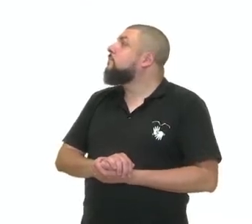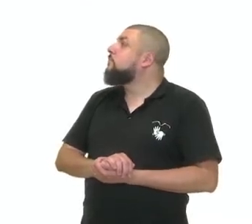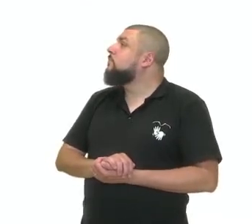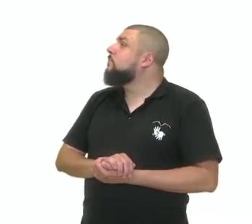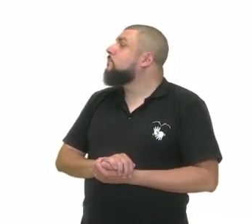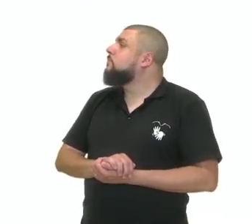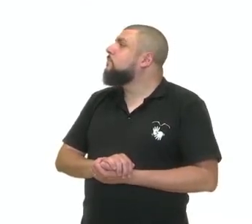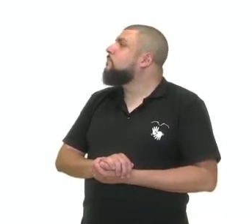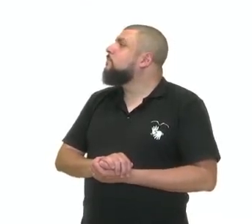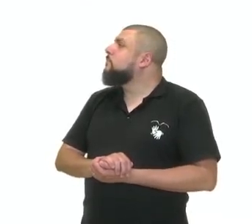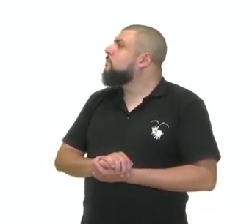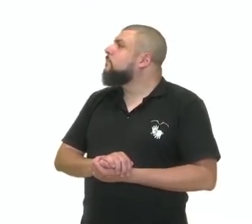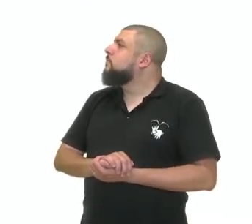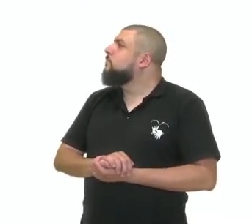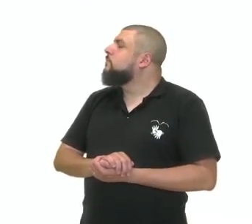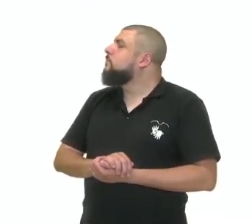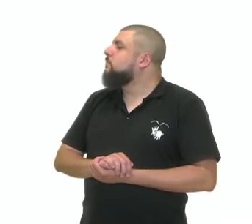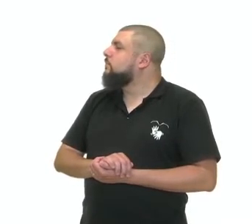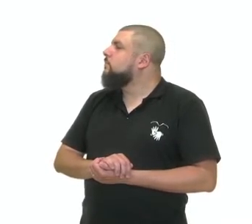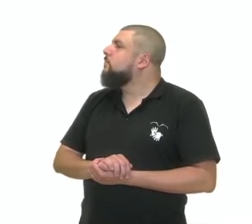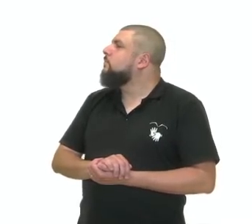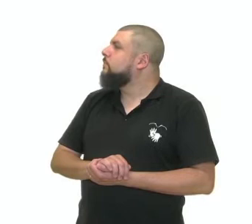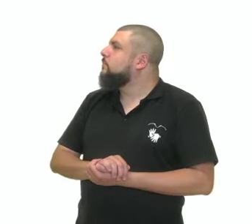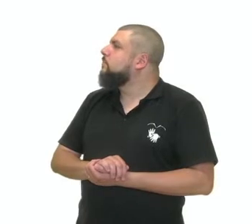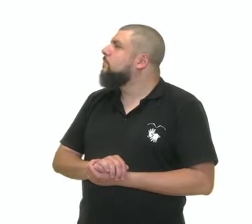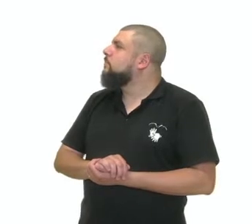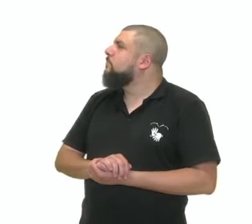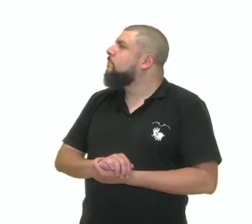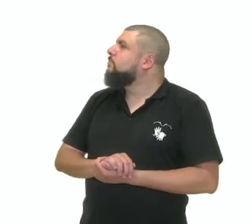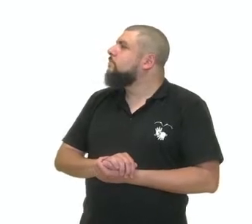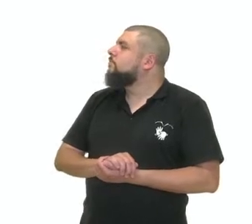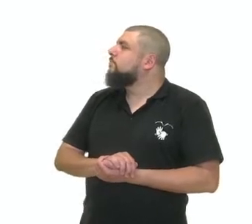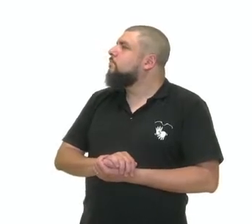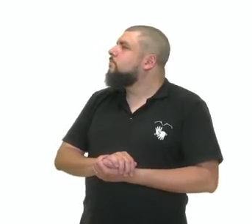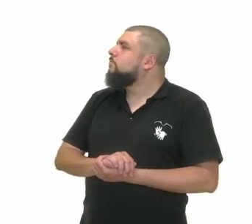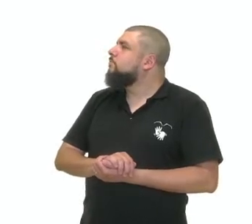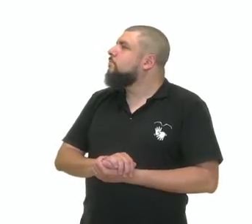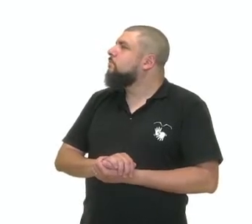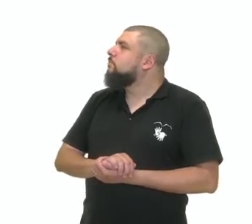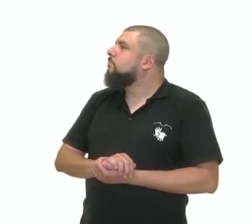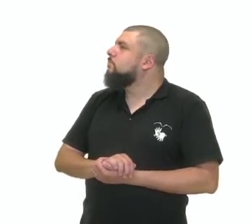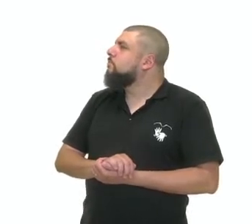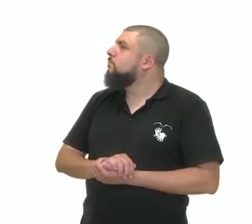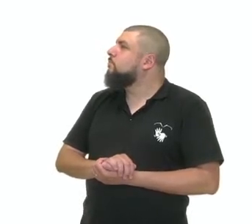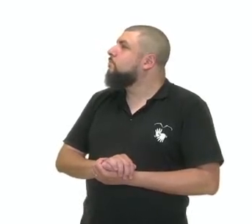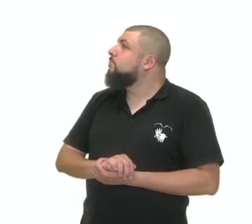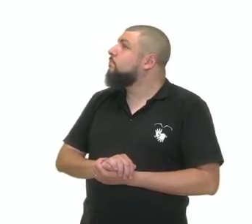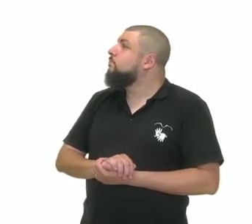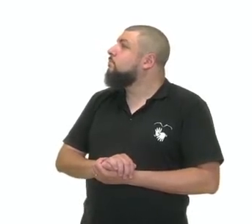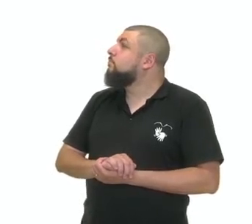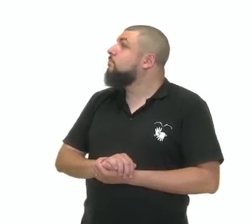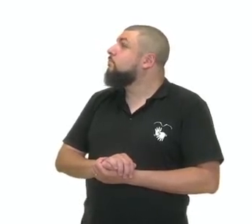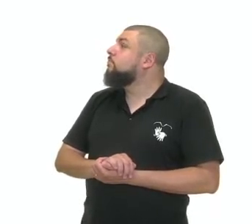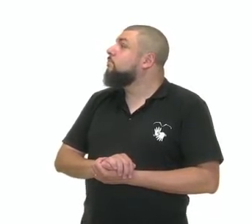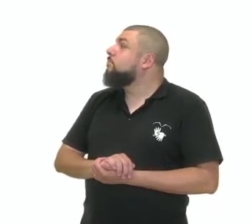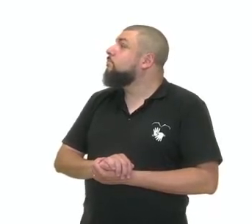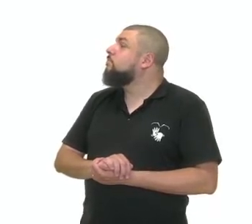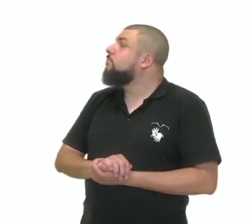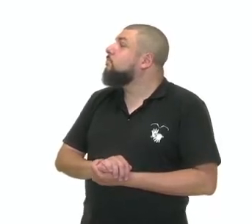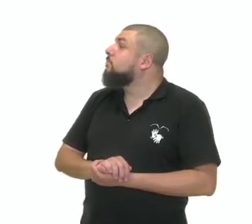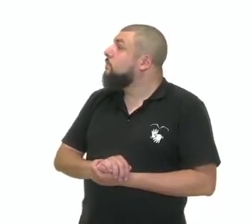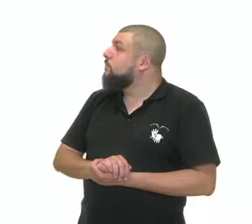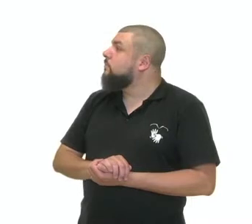os pés, e com o nariz e a boca. Pensar uma flor é vê-la e cheirá-la, e comer